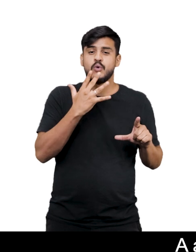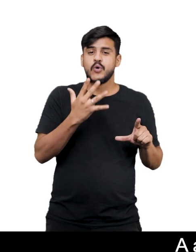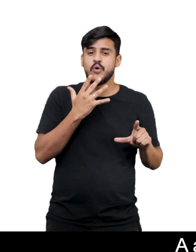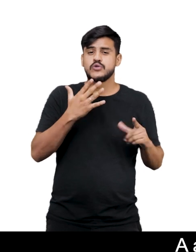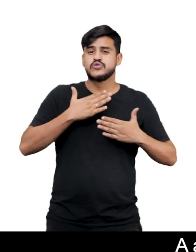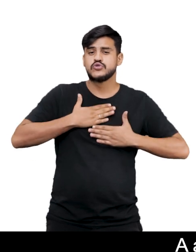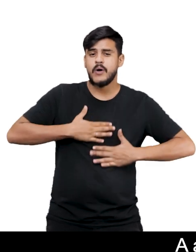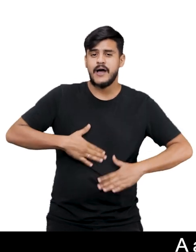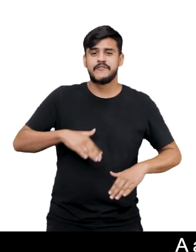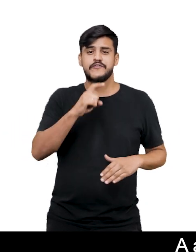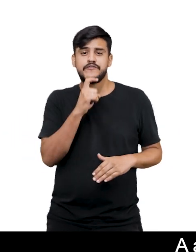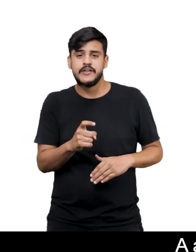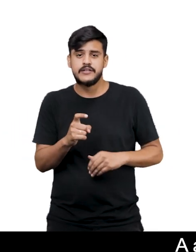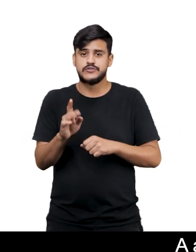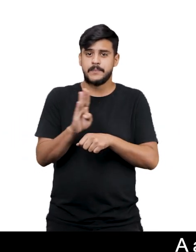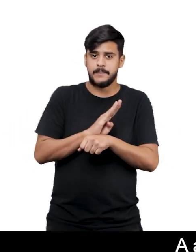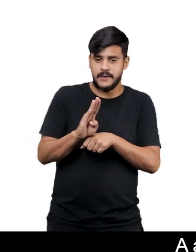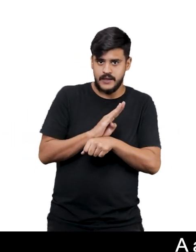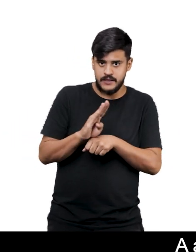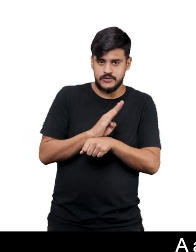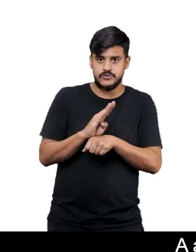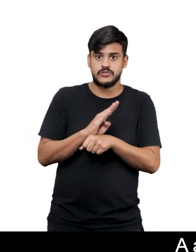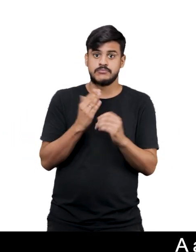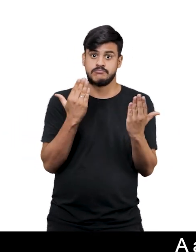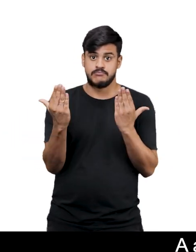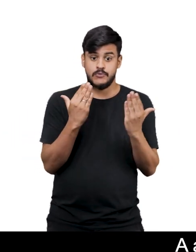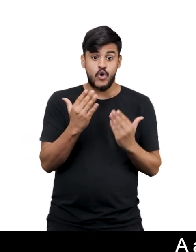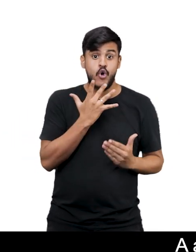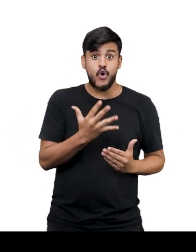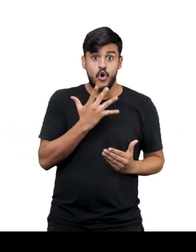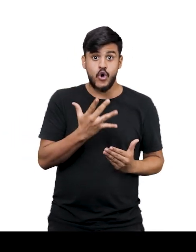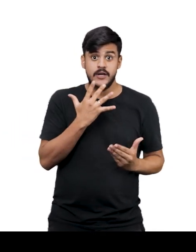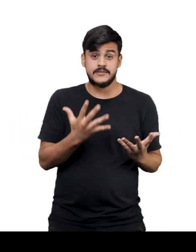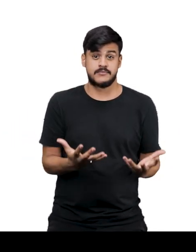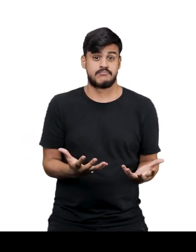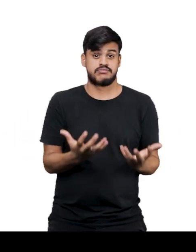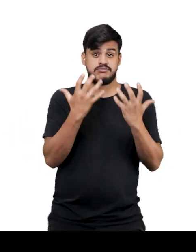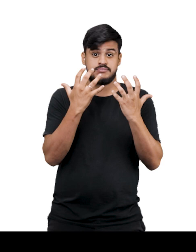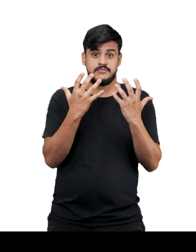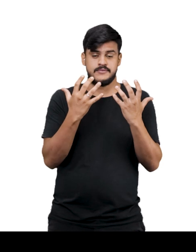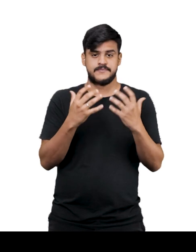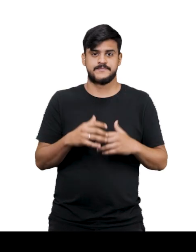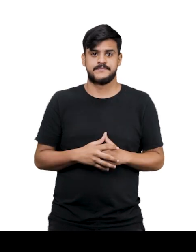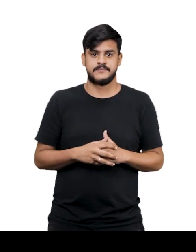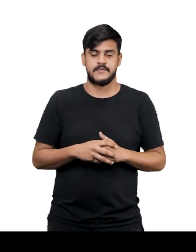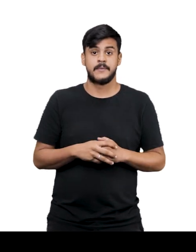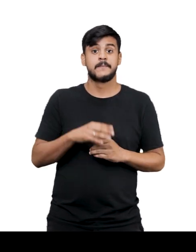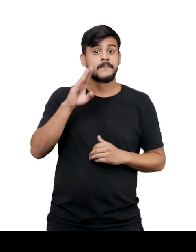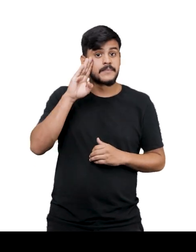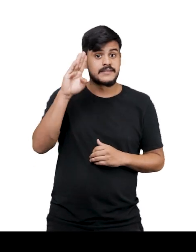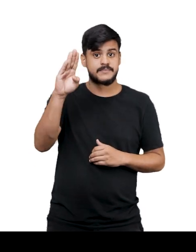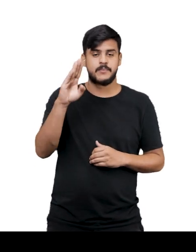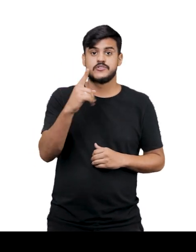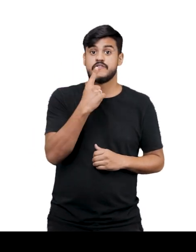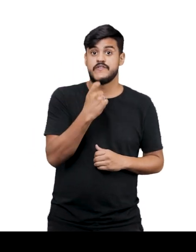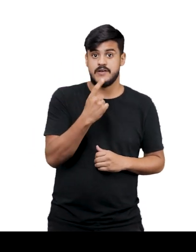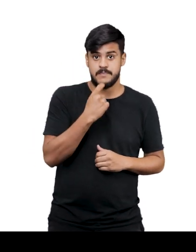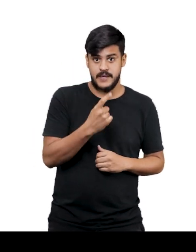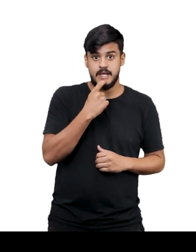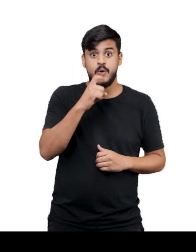A aquarela é composta por tons suaves de verde e bege, contrapostos às cores vibrantes das